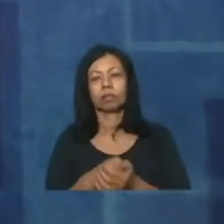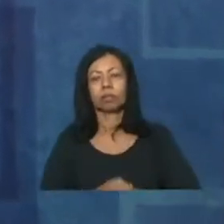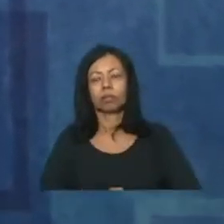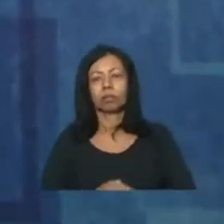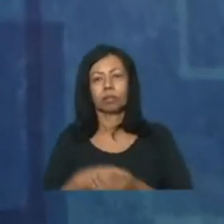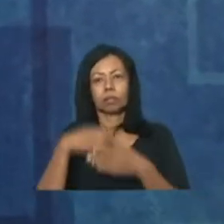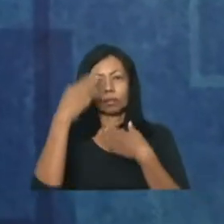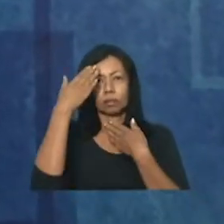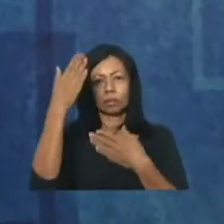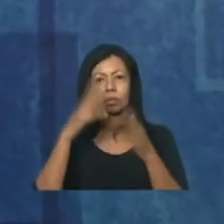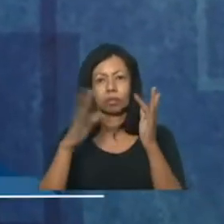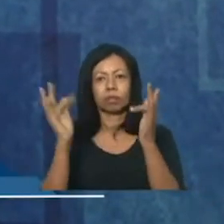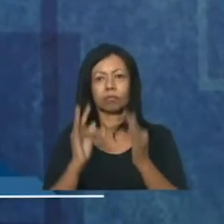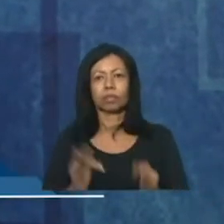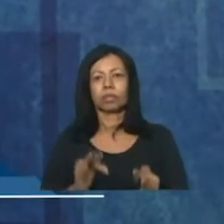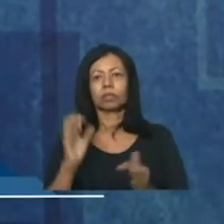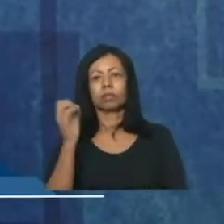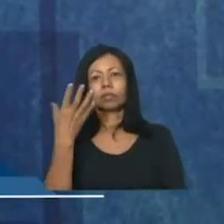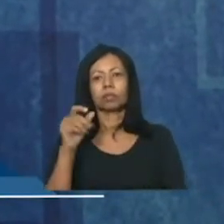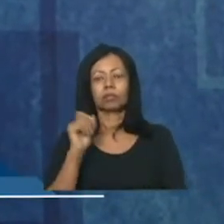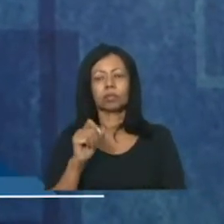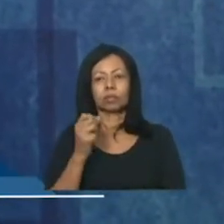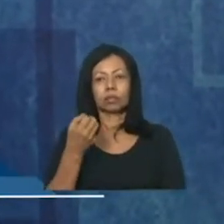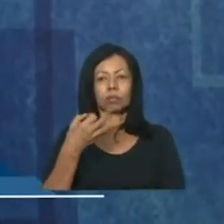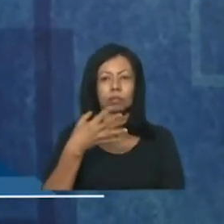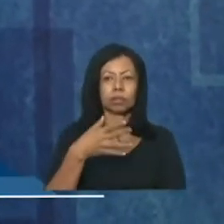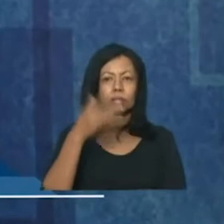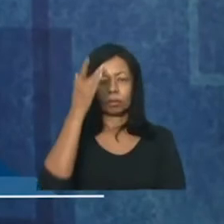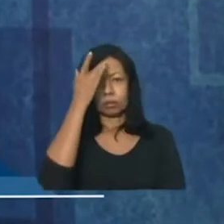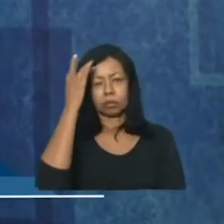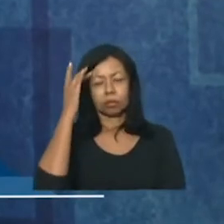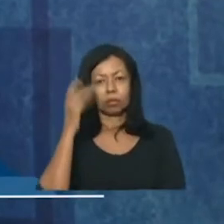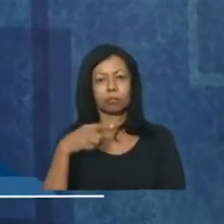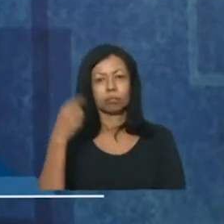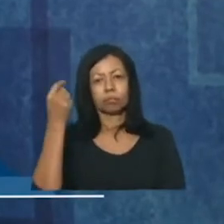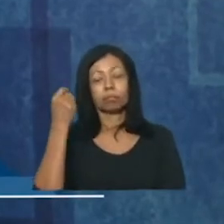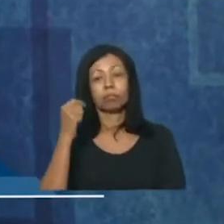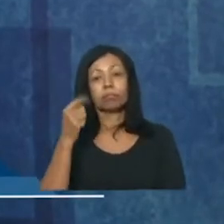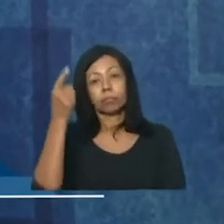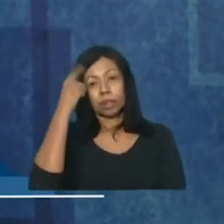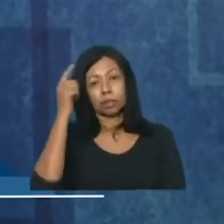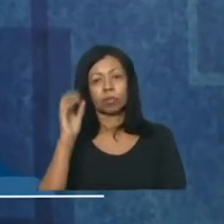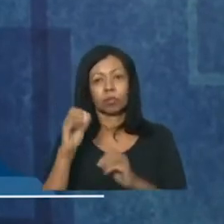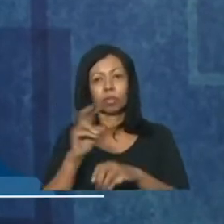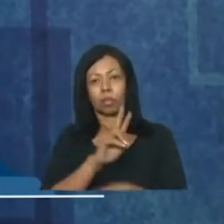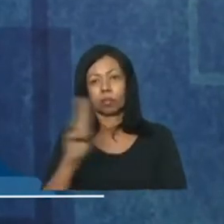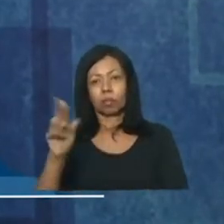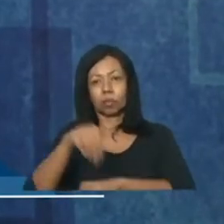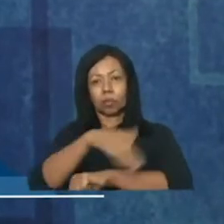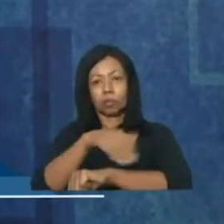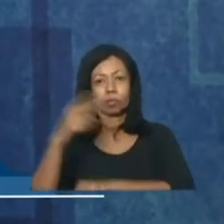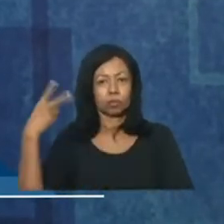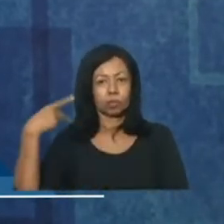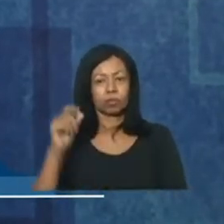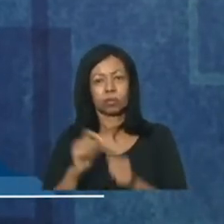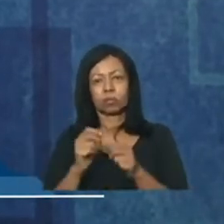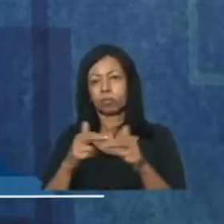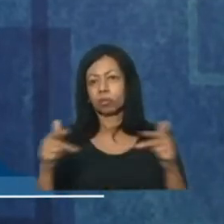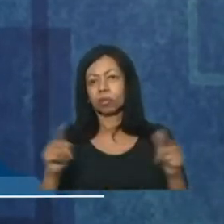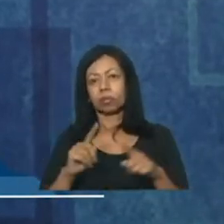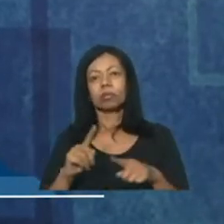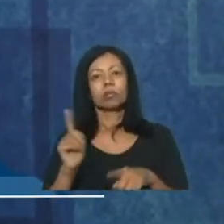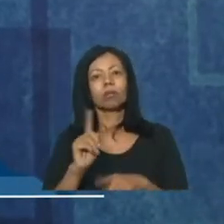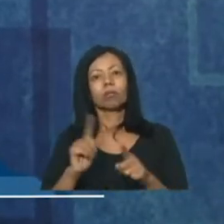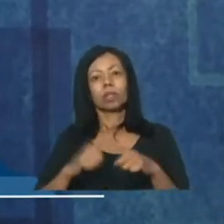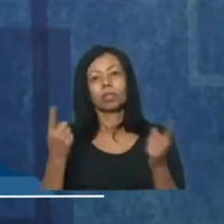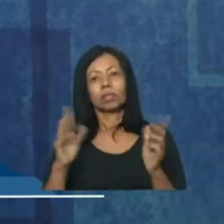gratificada, né, assim, feliz, né, por estar acontecendo isso. Às vezes, tem pessoas que acham que dá nome de rua, vereador que faz esse tipo de coisa, mas não, a